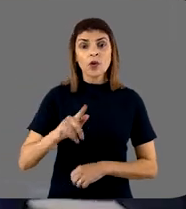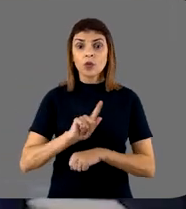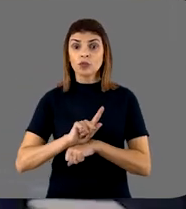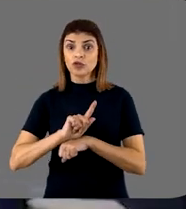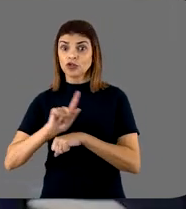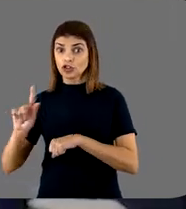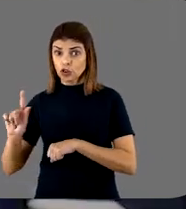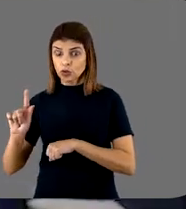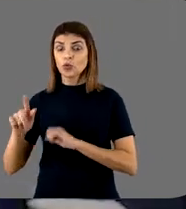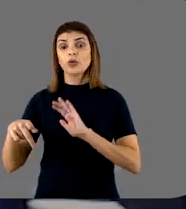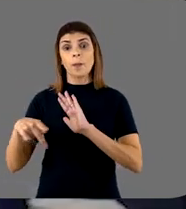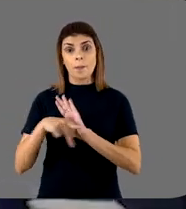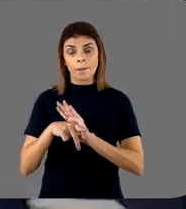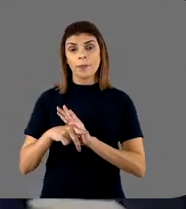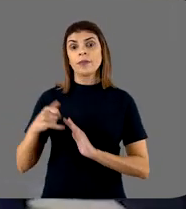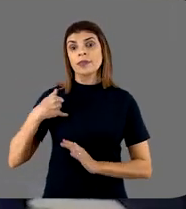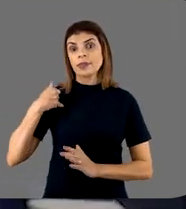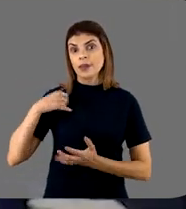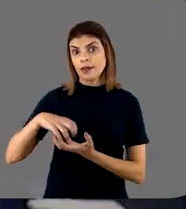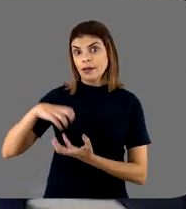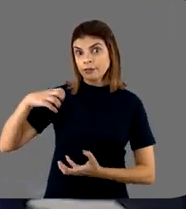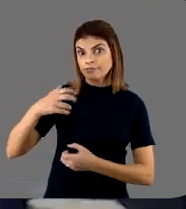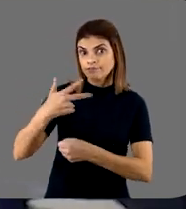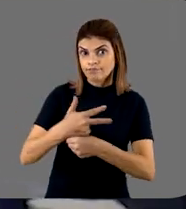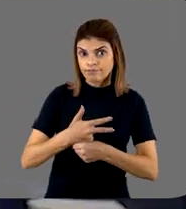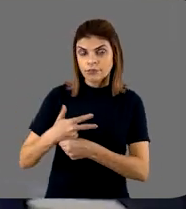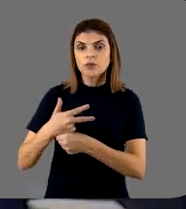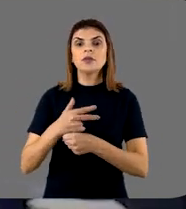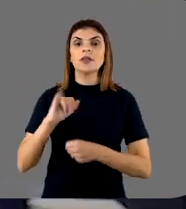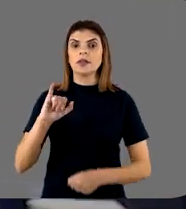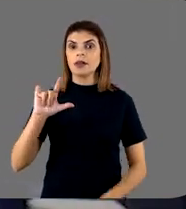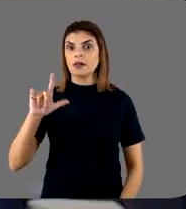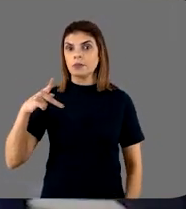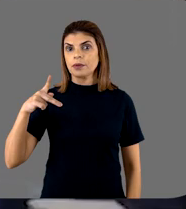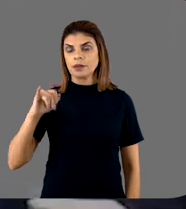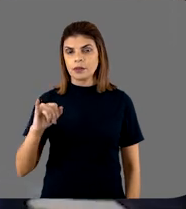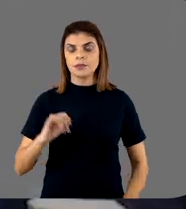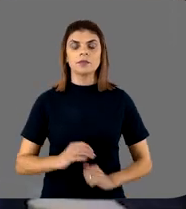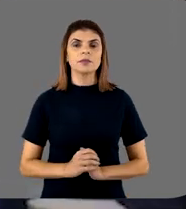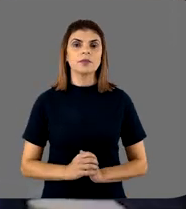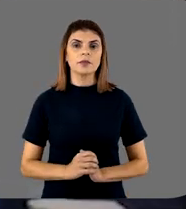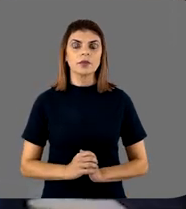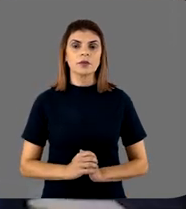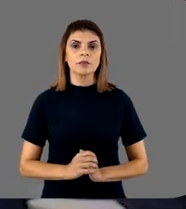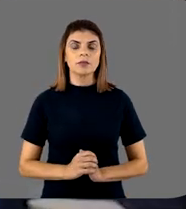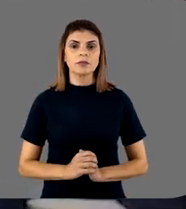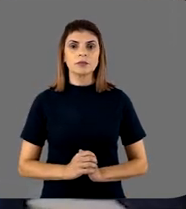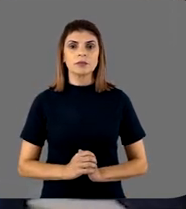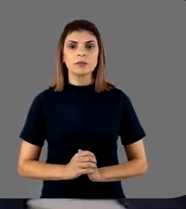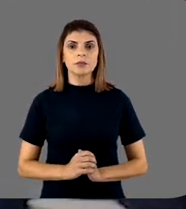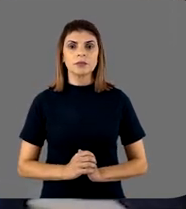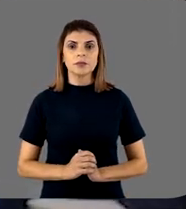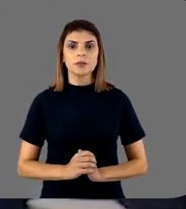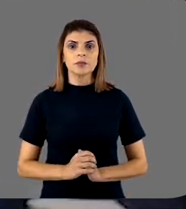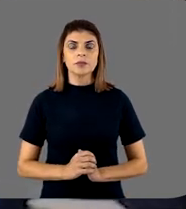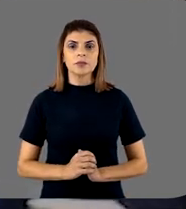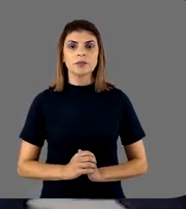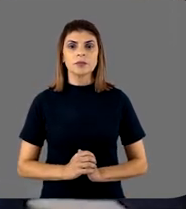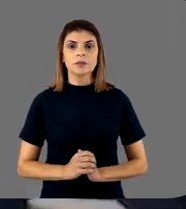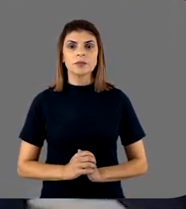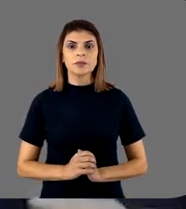é como gestora na área de gerontologia, numa LPI, né? E